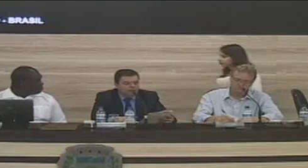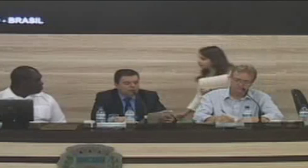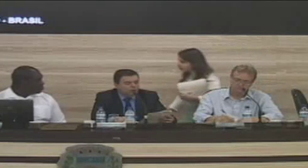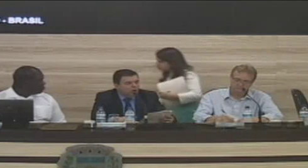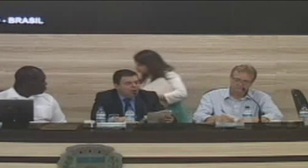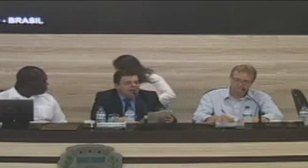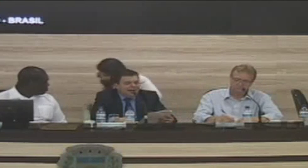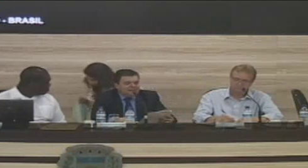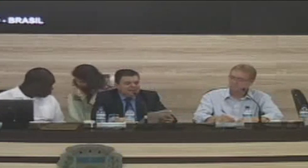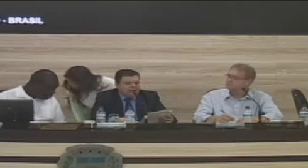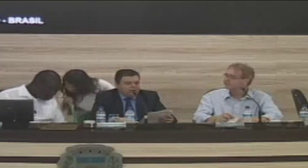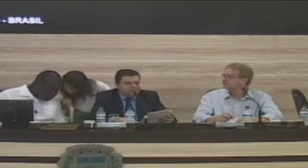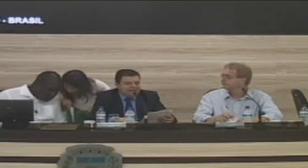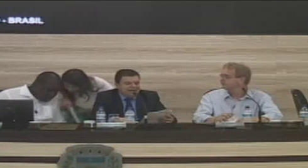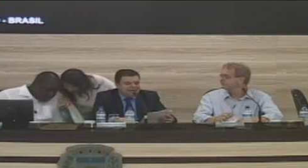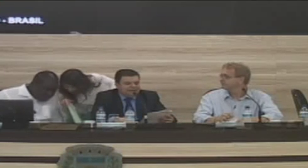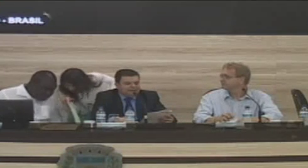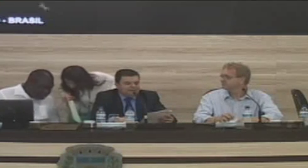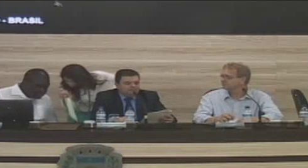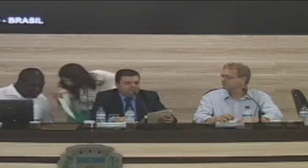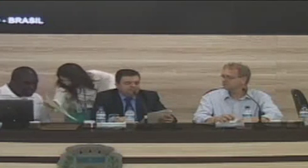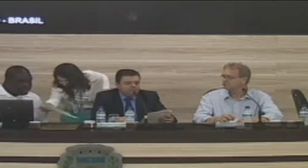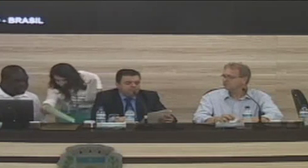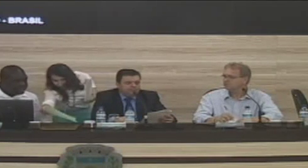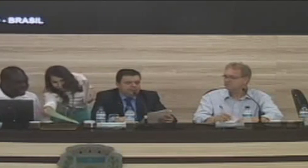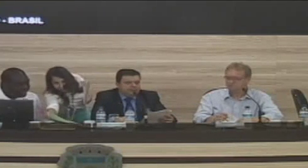executivo quanto às calçadas